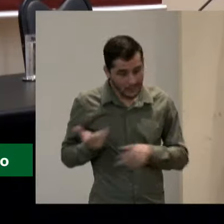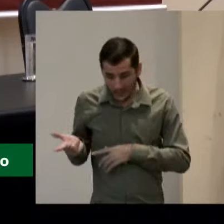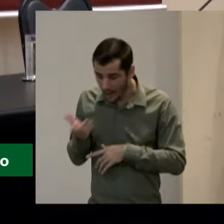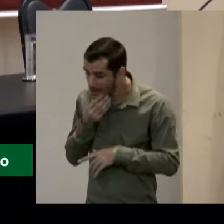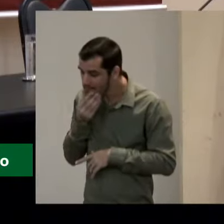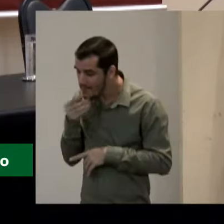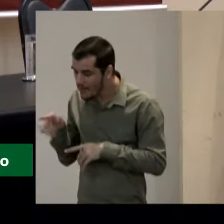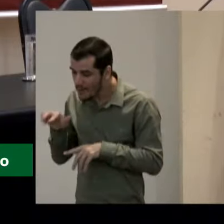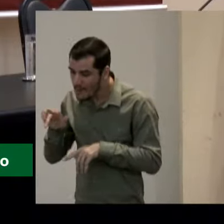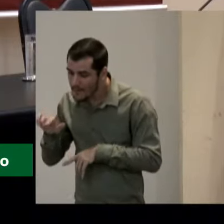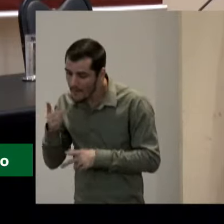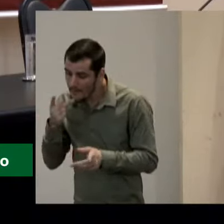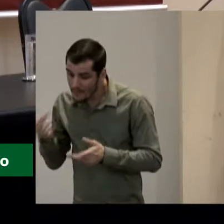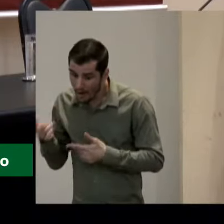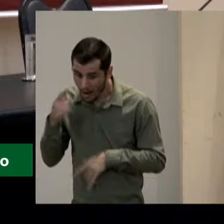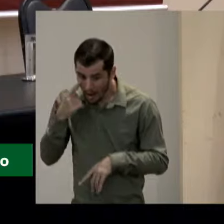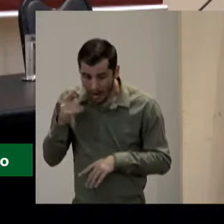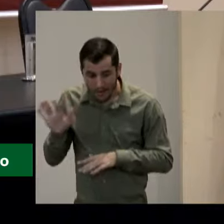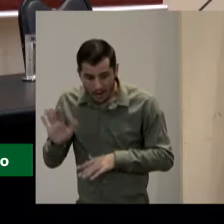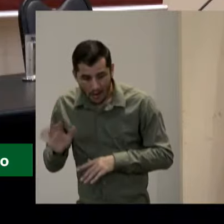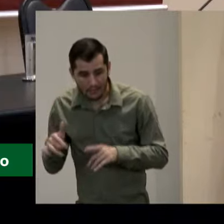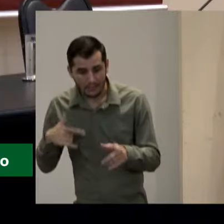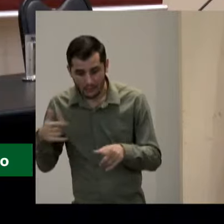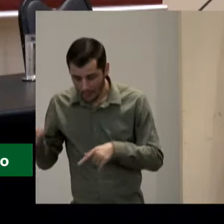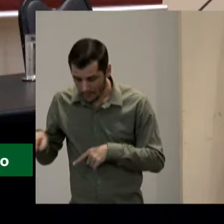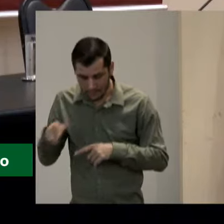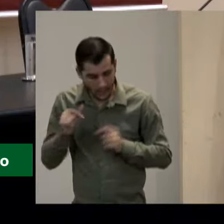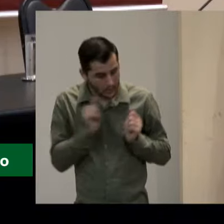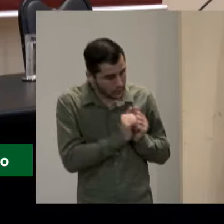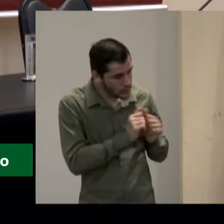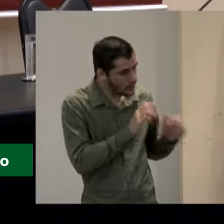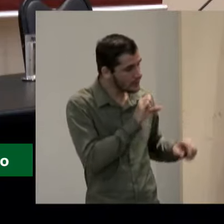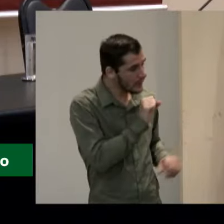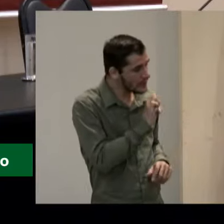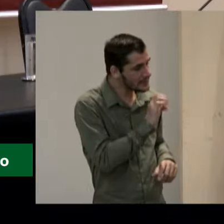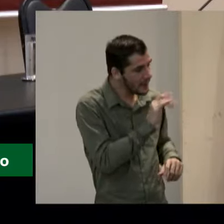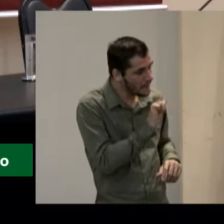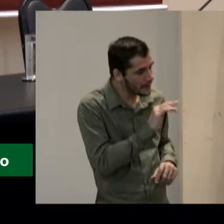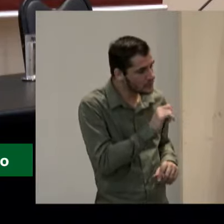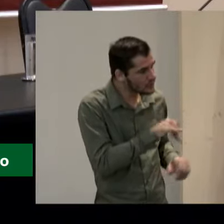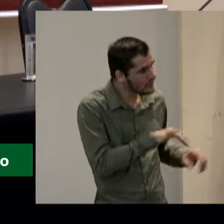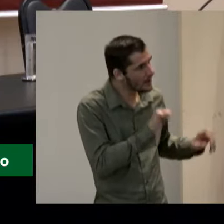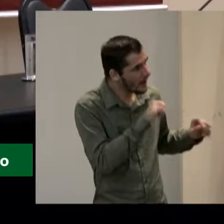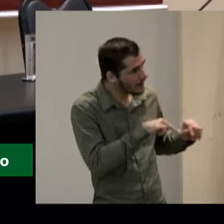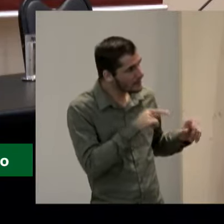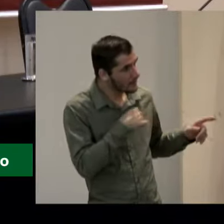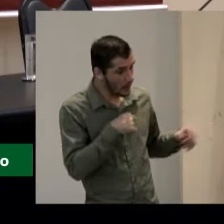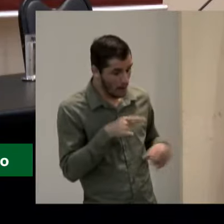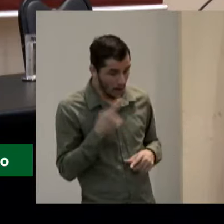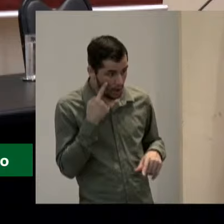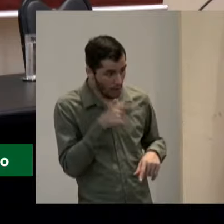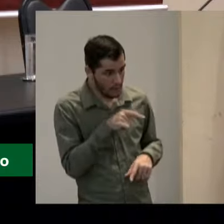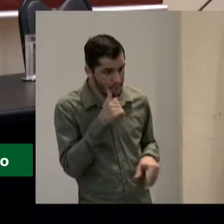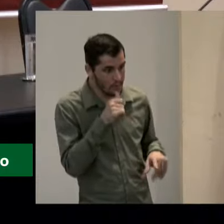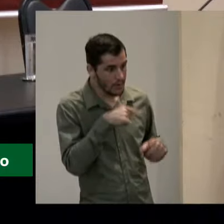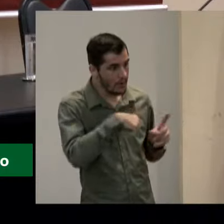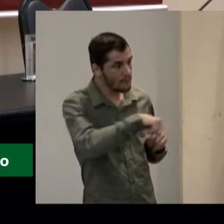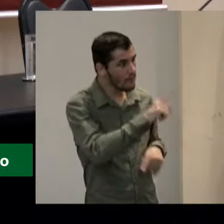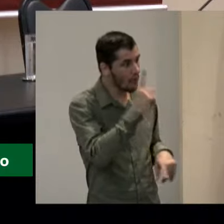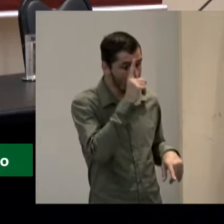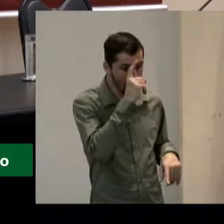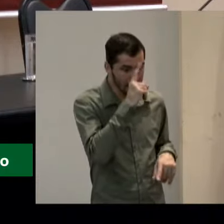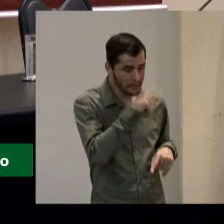Tião, presta atenção, eu estou perguntando se você lembra de Dona Sebastiana. É só Dona Sebastiana, eu lembro. Então, ela foi para o hospital, o médico pediu para ela retornar para casa, que ela